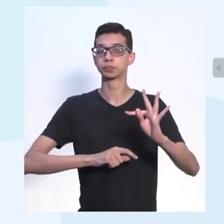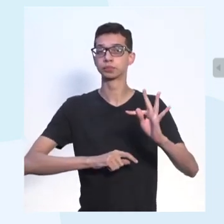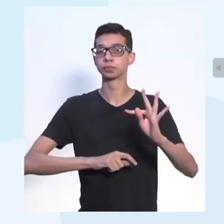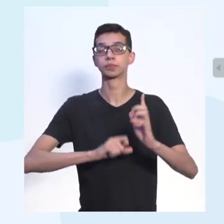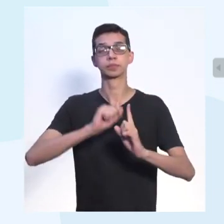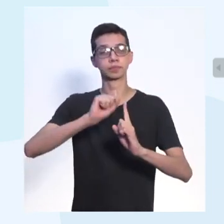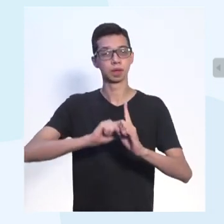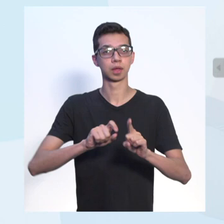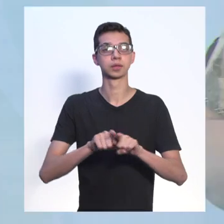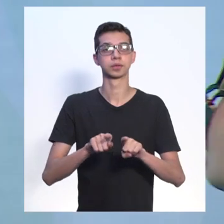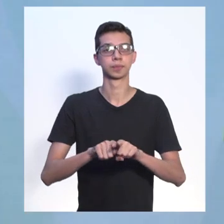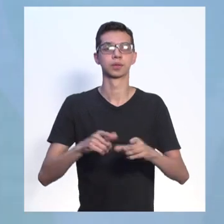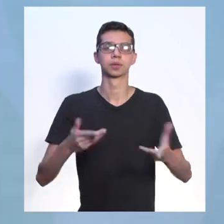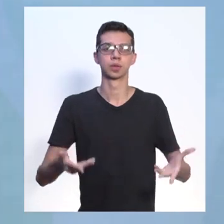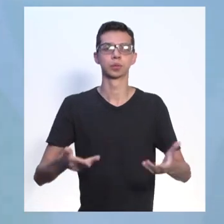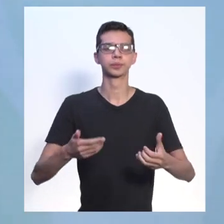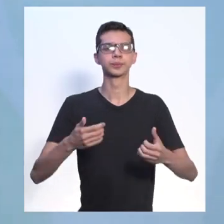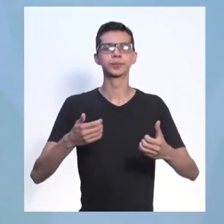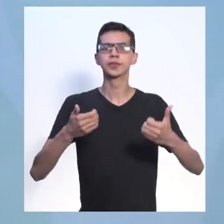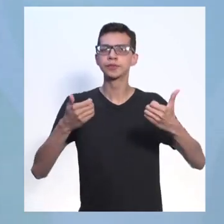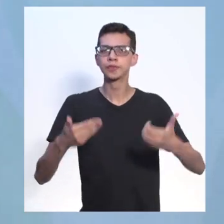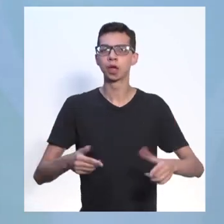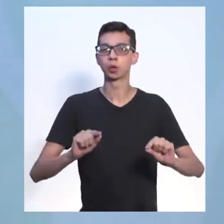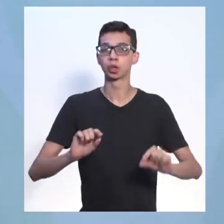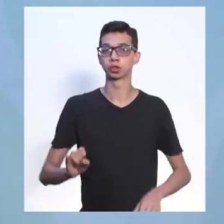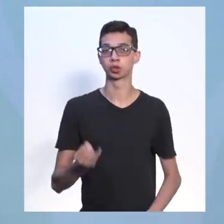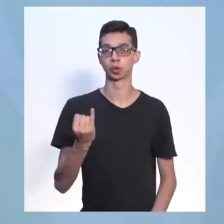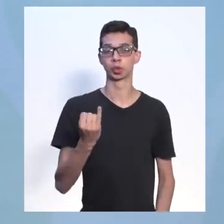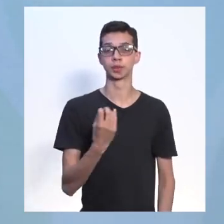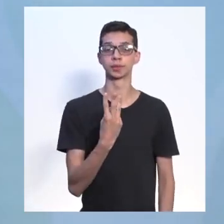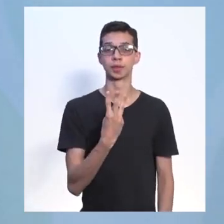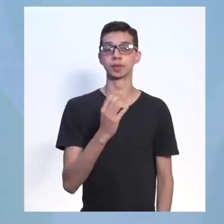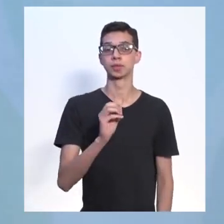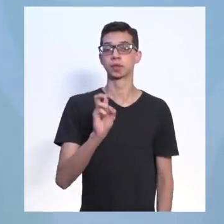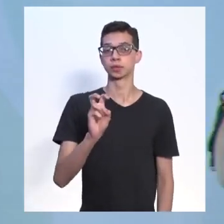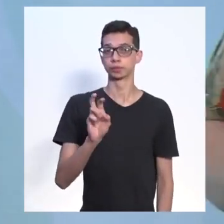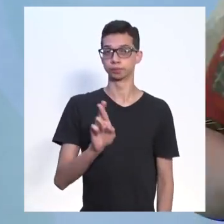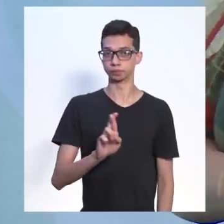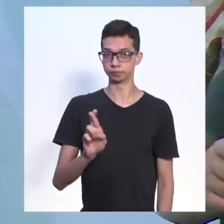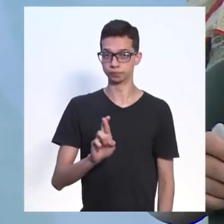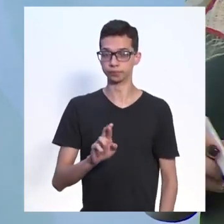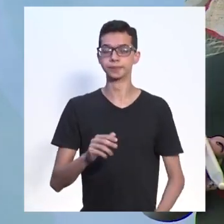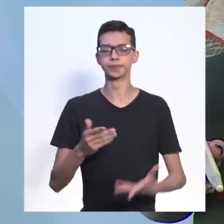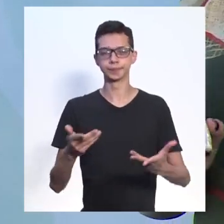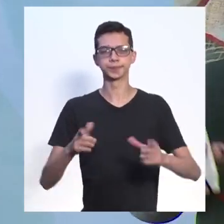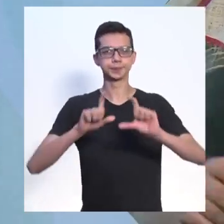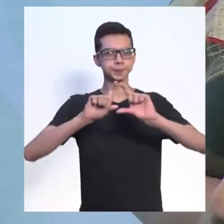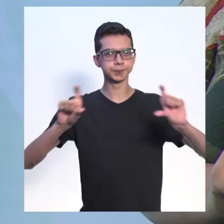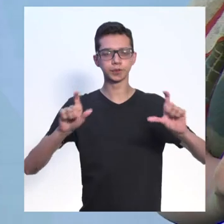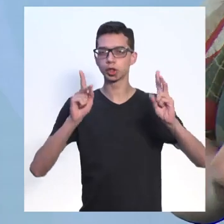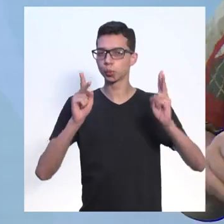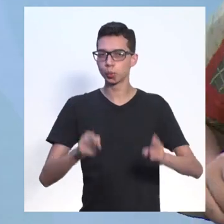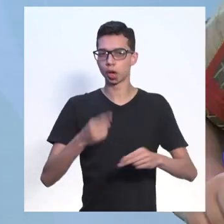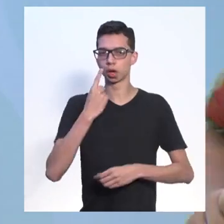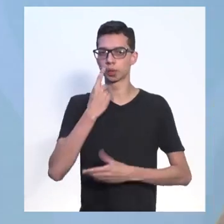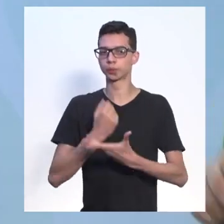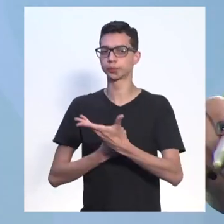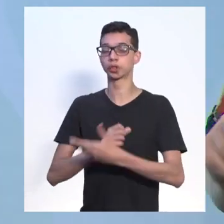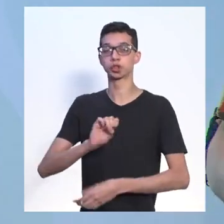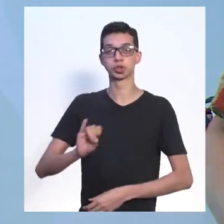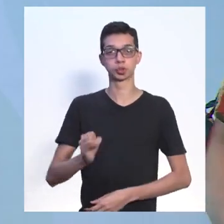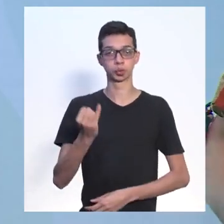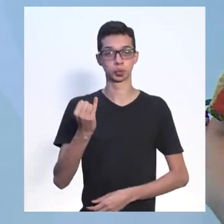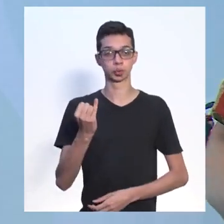ele falou, afirmou que os juros é 305. A fórmula era a mesma, juro igual a